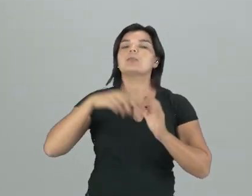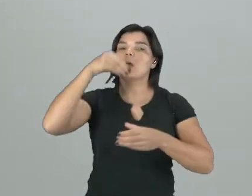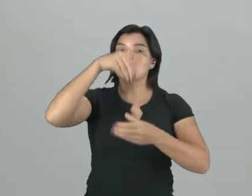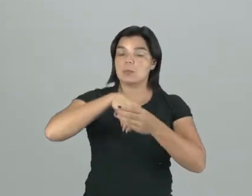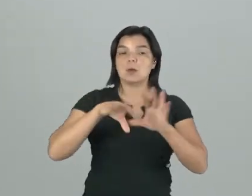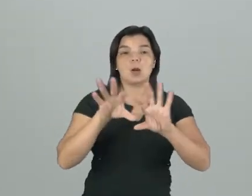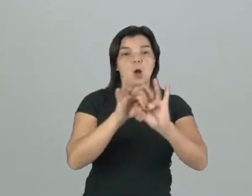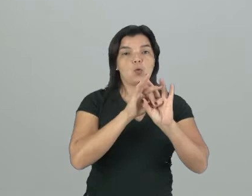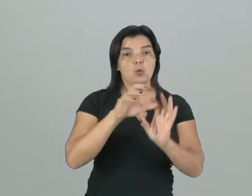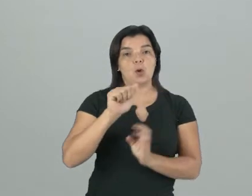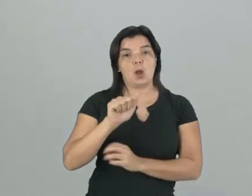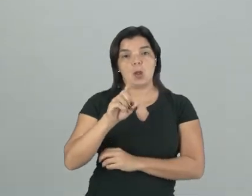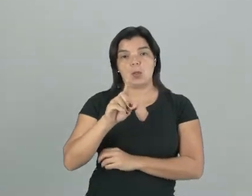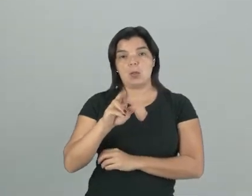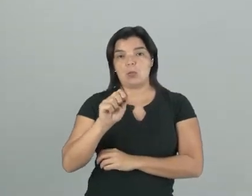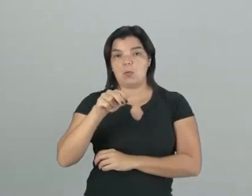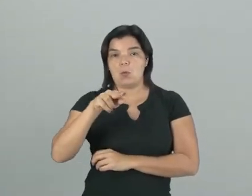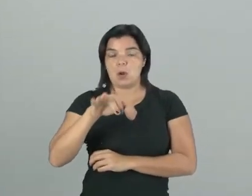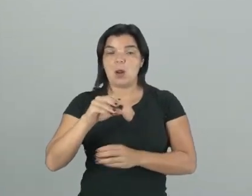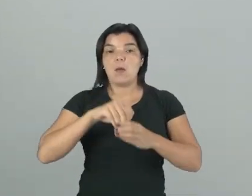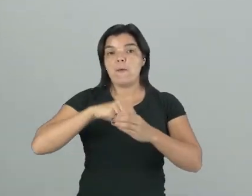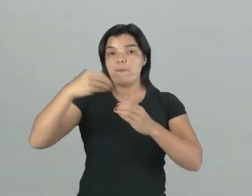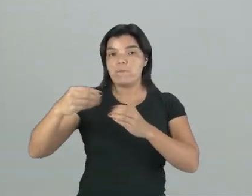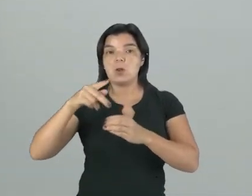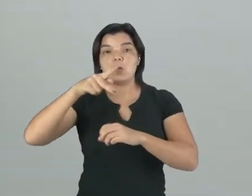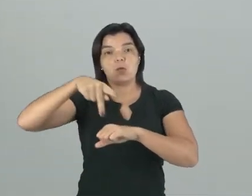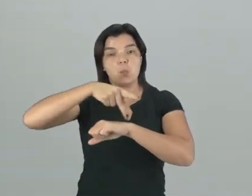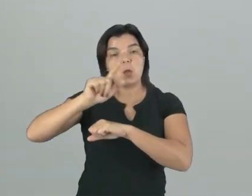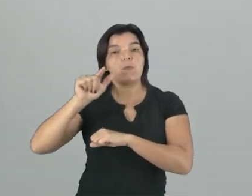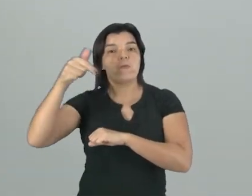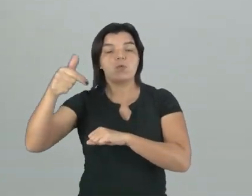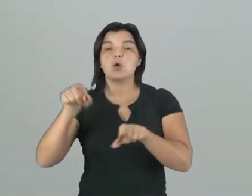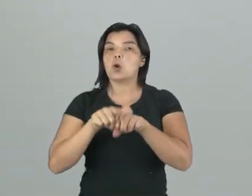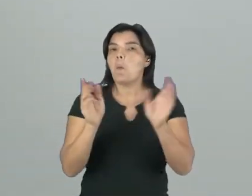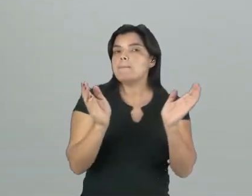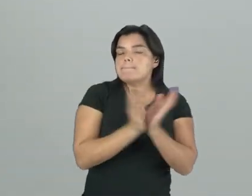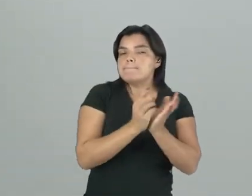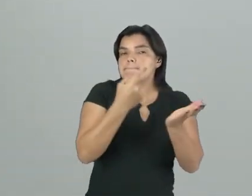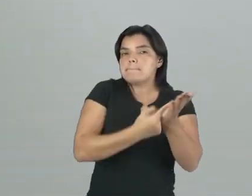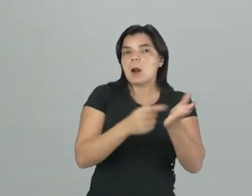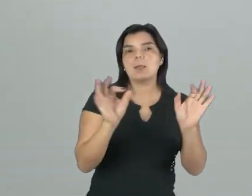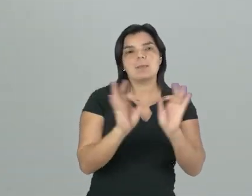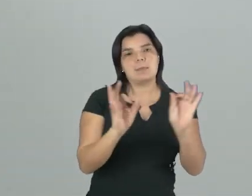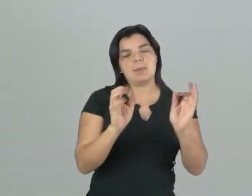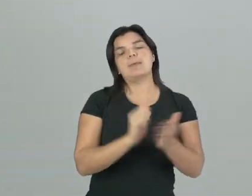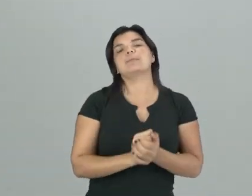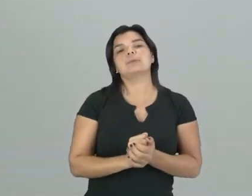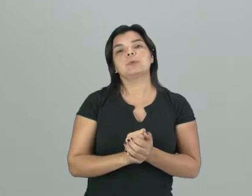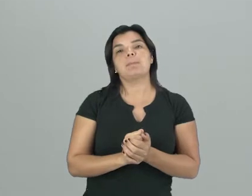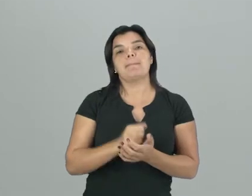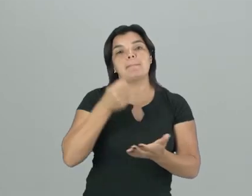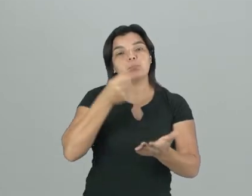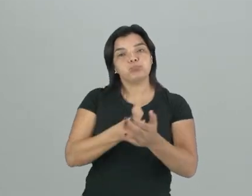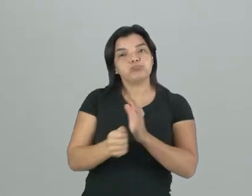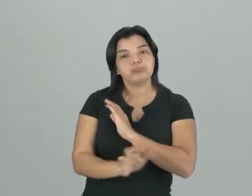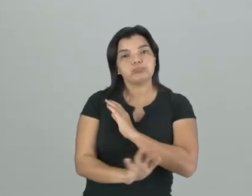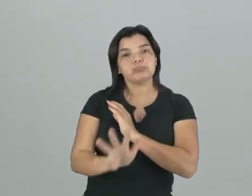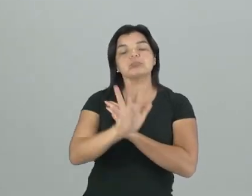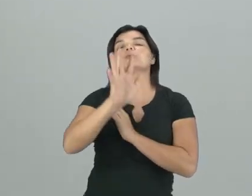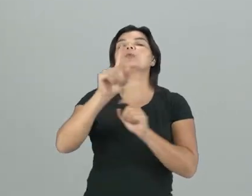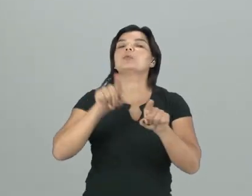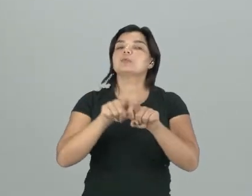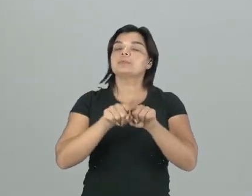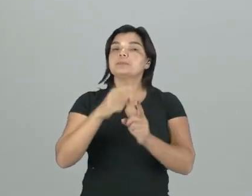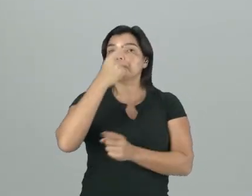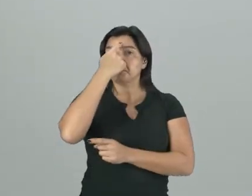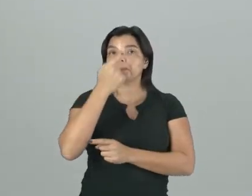União Aduaneira. E todos os produtos que vêm de fora que não tem a ver com esse pacto aí, passam a ser mais caros. Aí eu